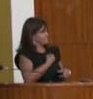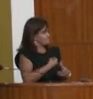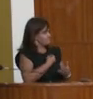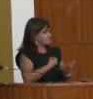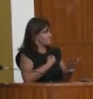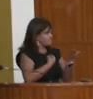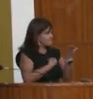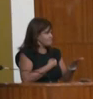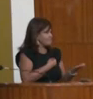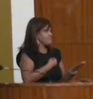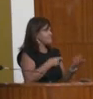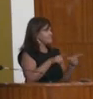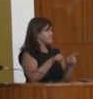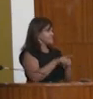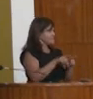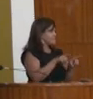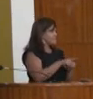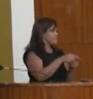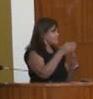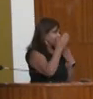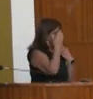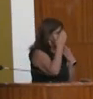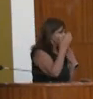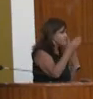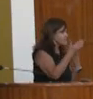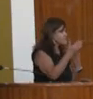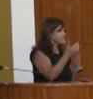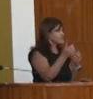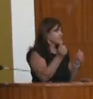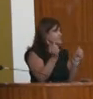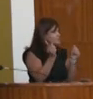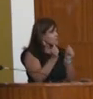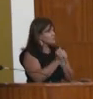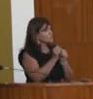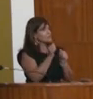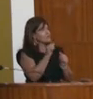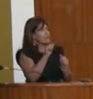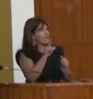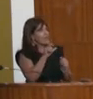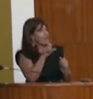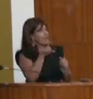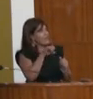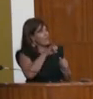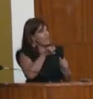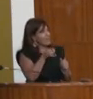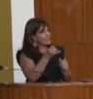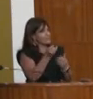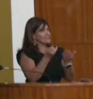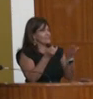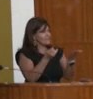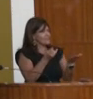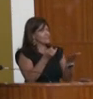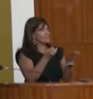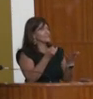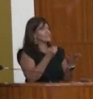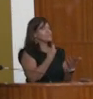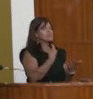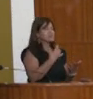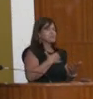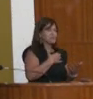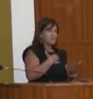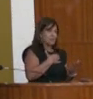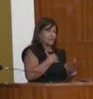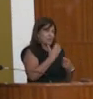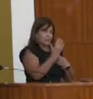presença. Queria agradecer também meu companheiro de Alerge, que é o nosso assessor jurídico